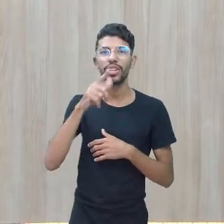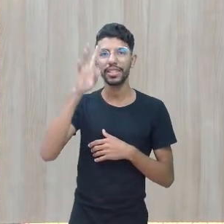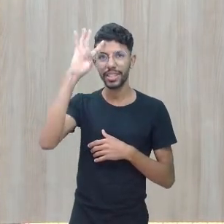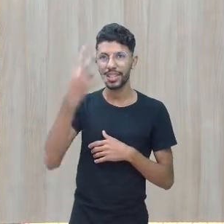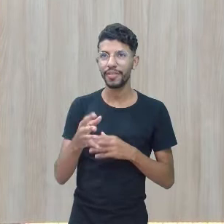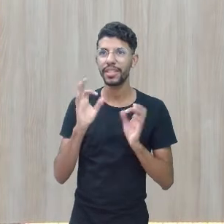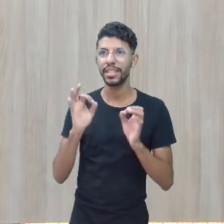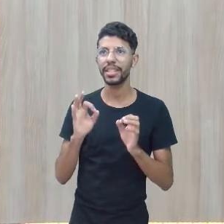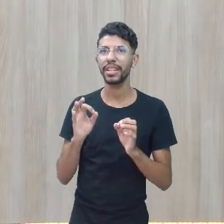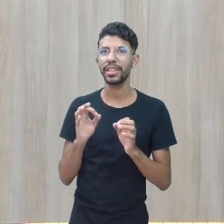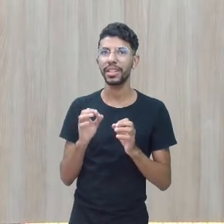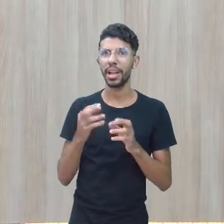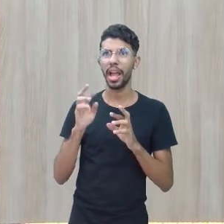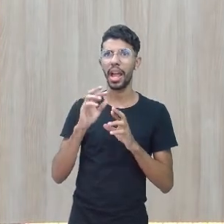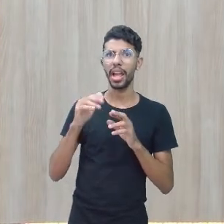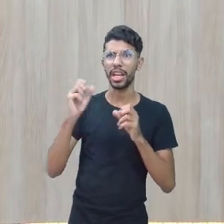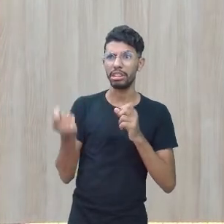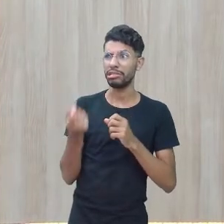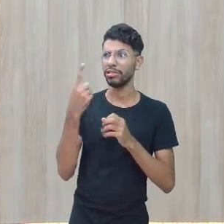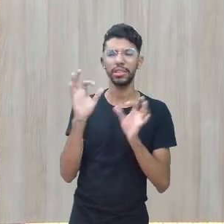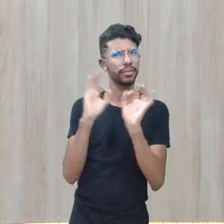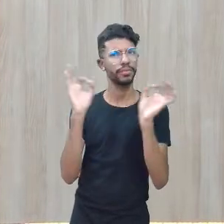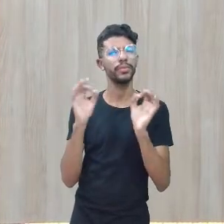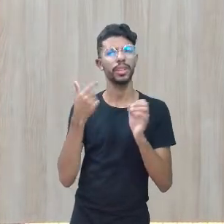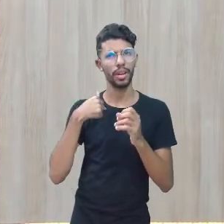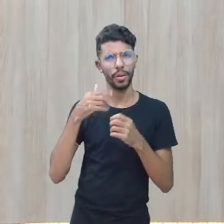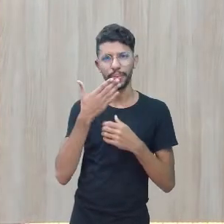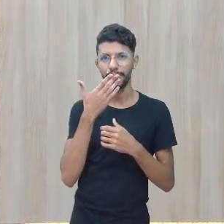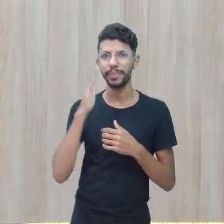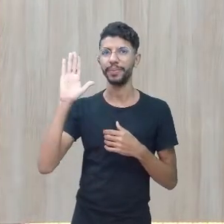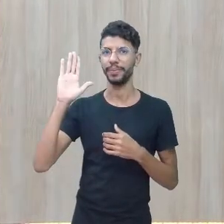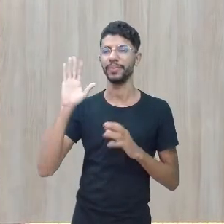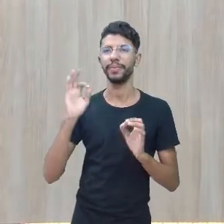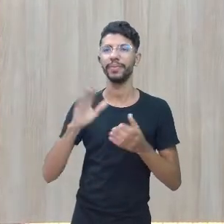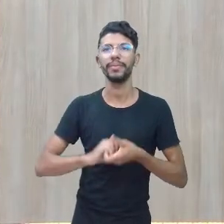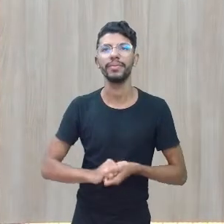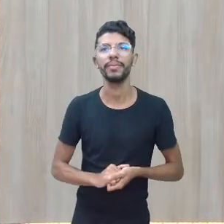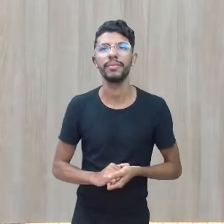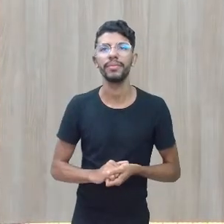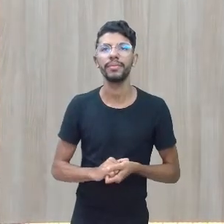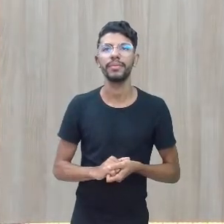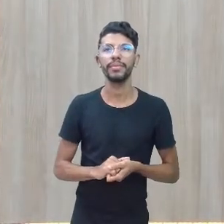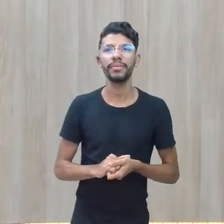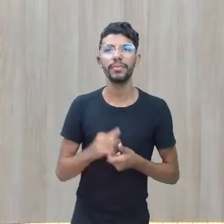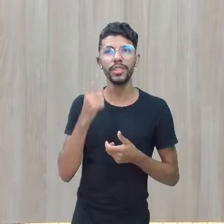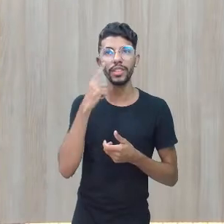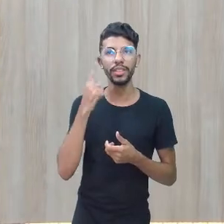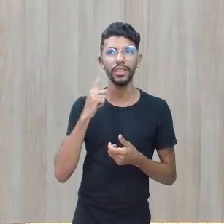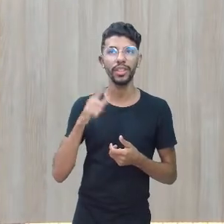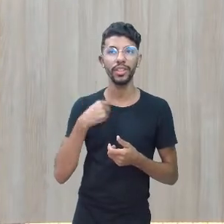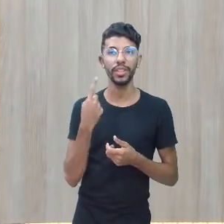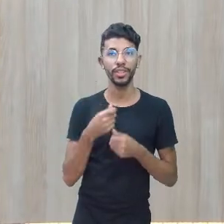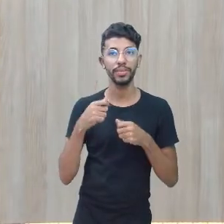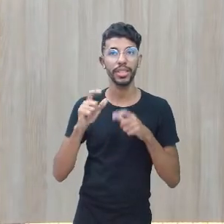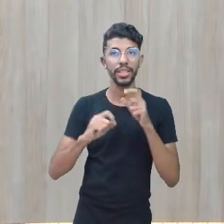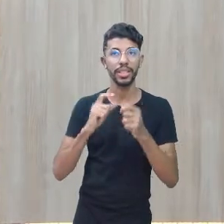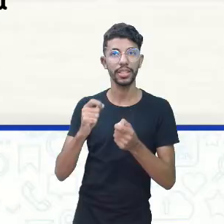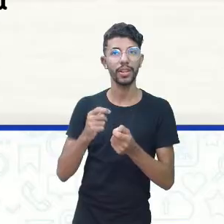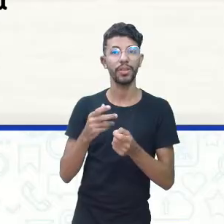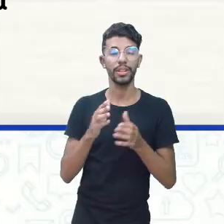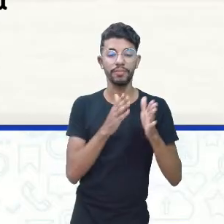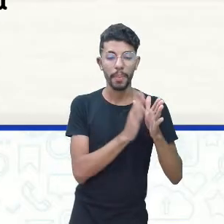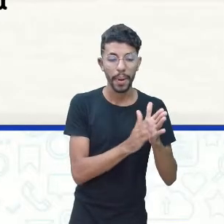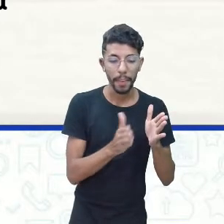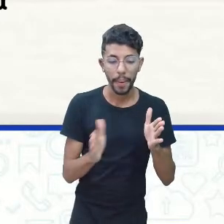outro mundo, não, eu prometo. Olha para cá. A gente tem que seguir inicialmente as etapas da resolução de um